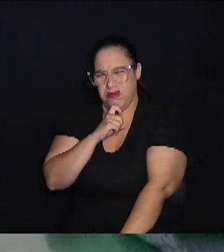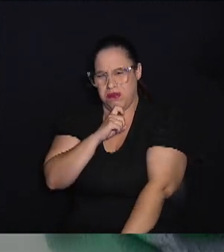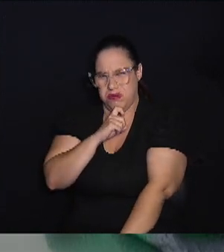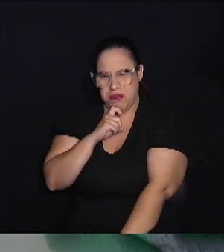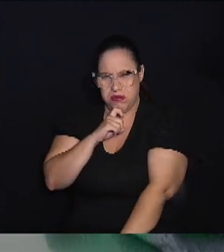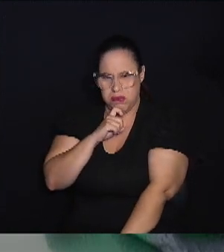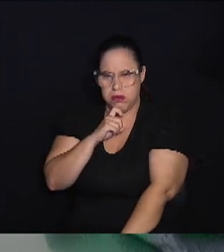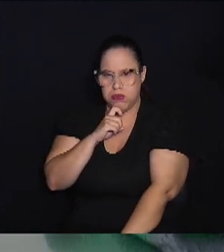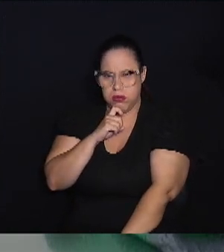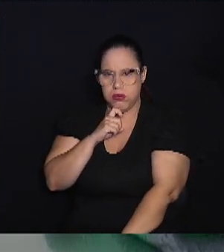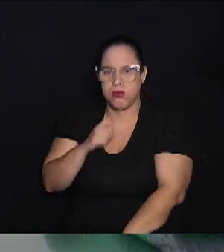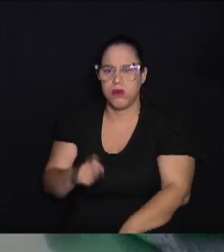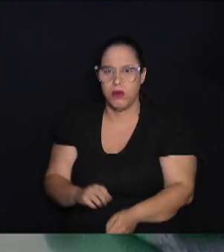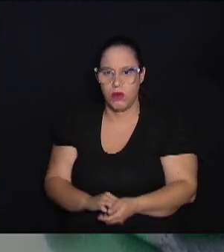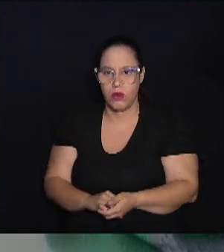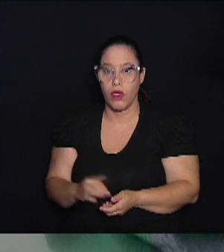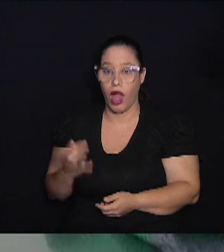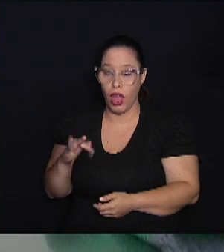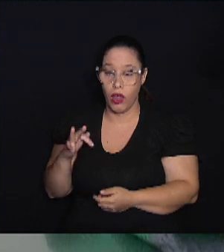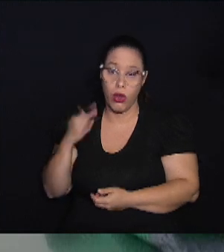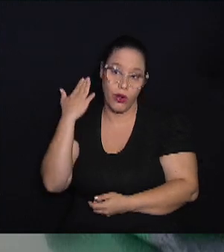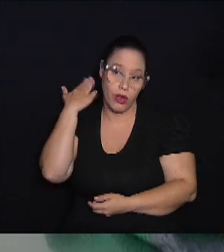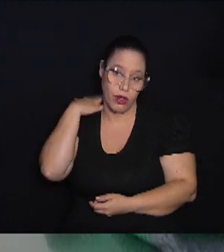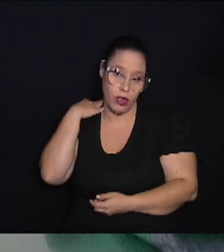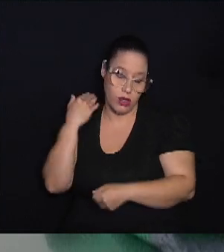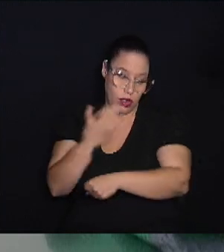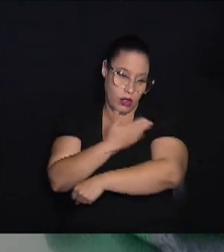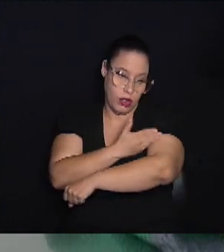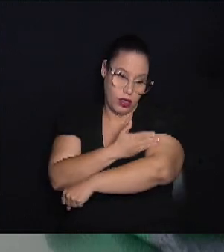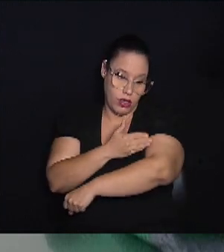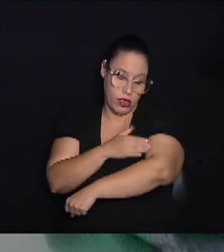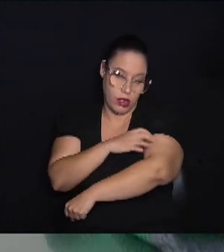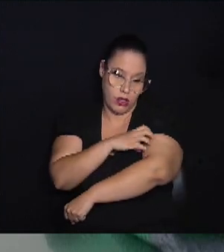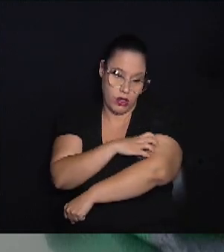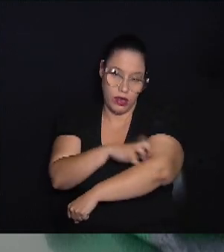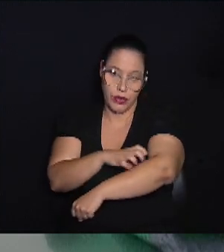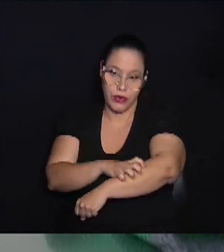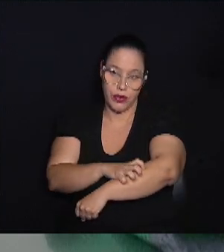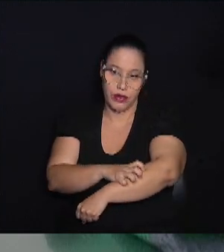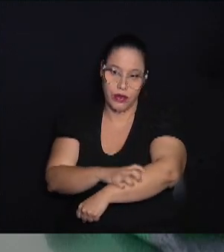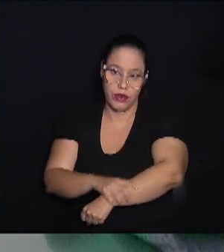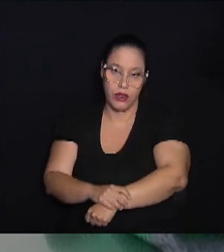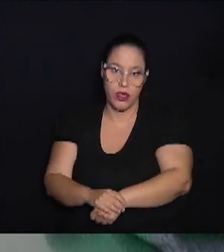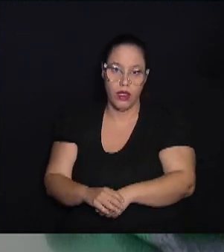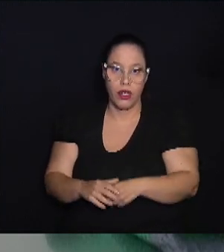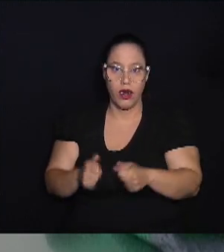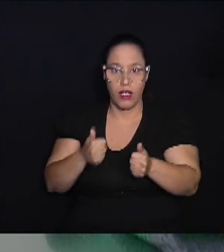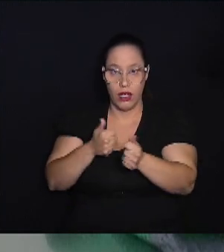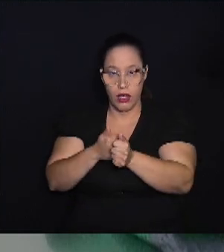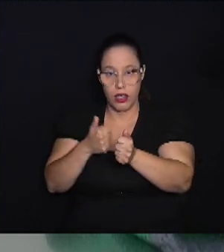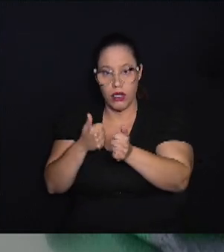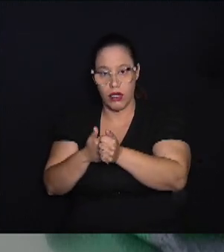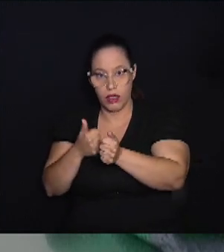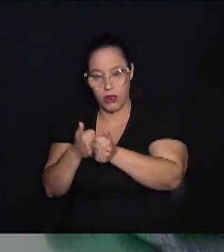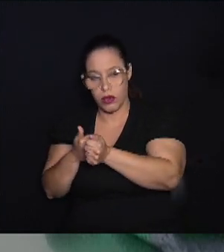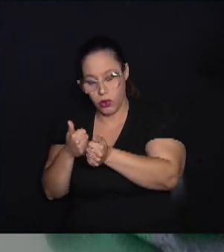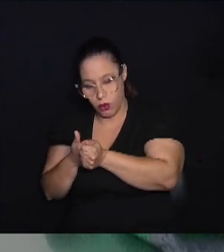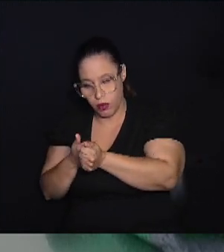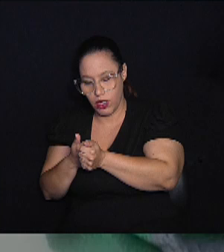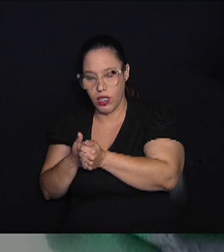mais as dores de coluna, as dores articulares que ele tem. Ou a gente faz também um acompanhamento com essa parte integrativa